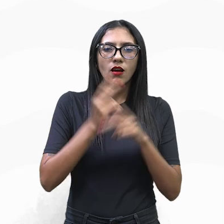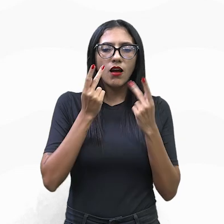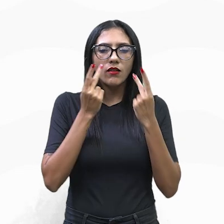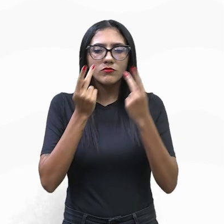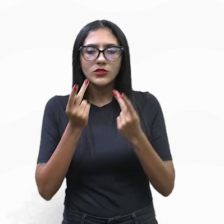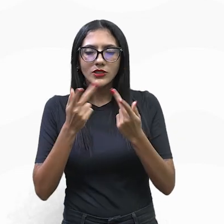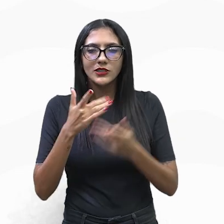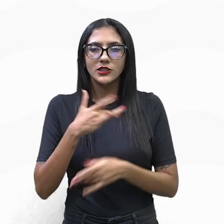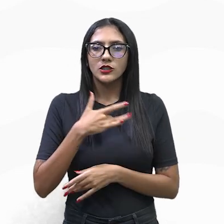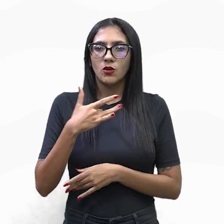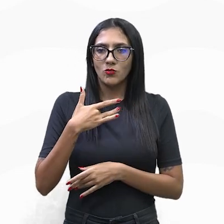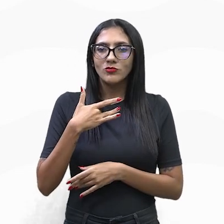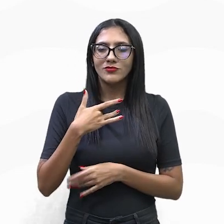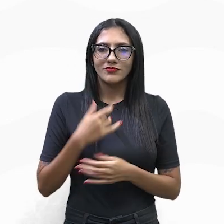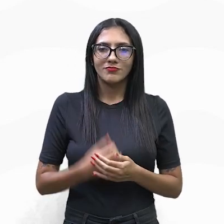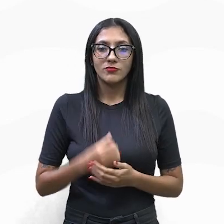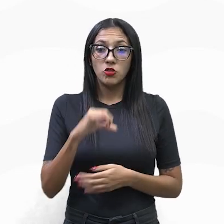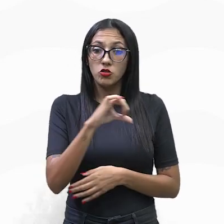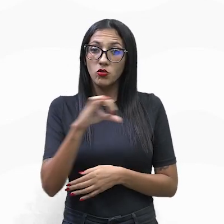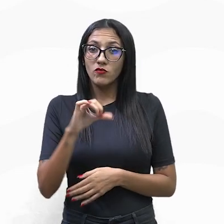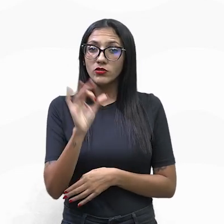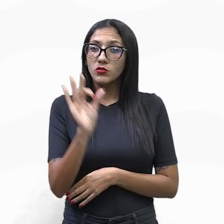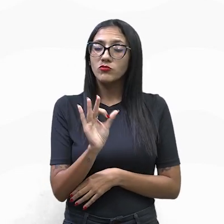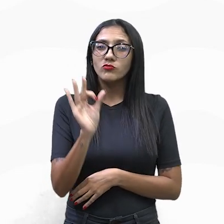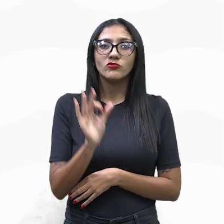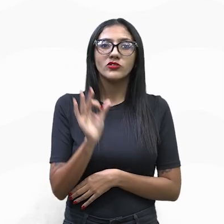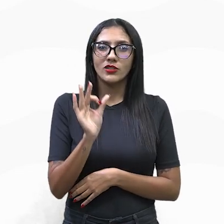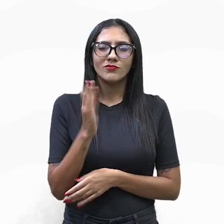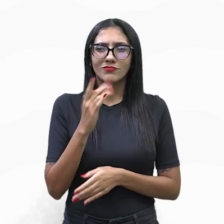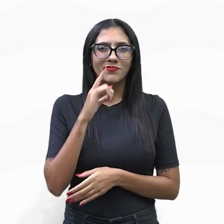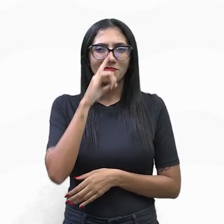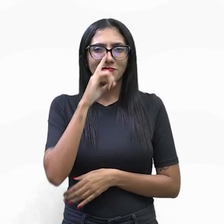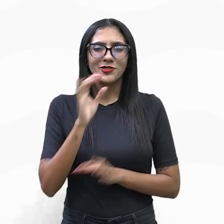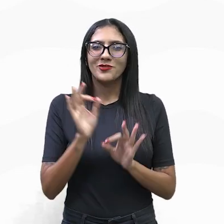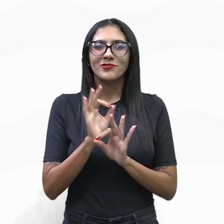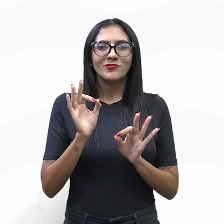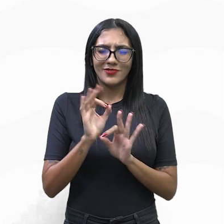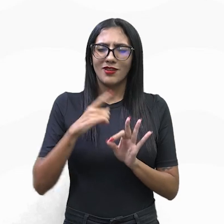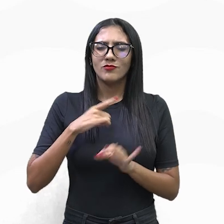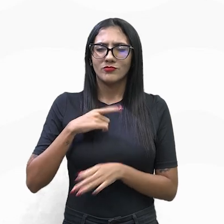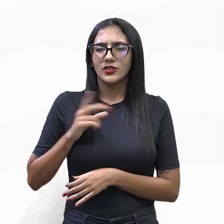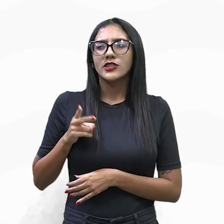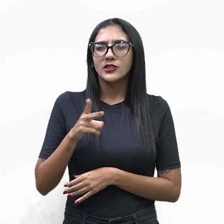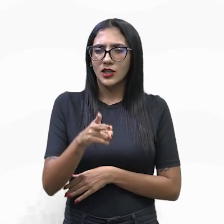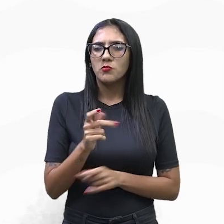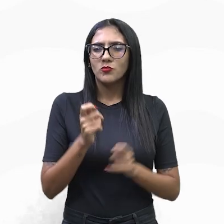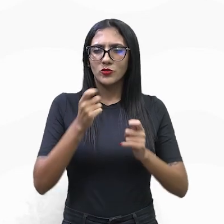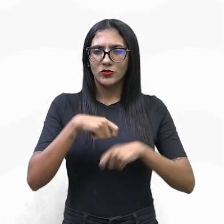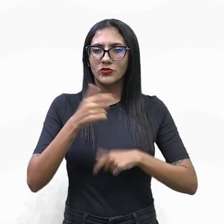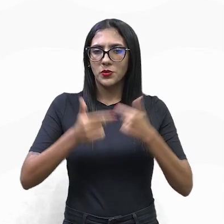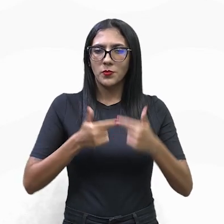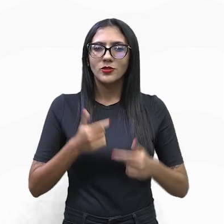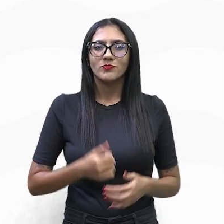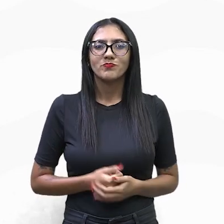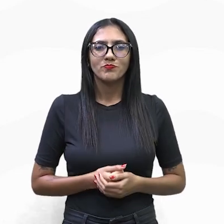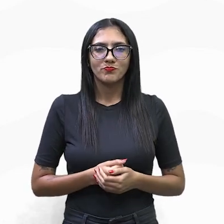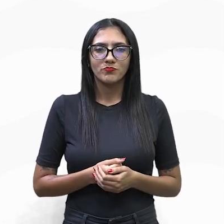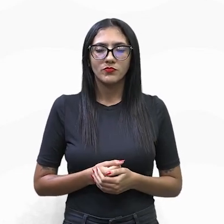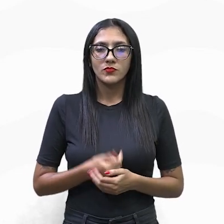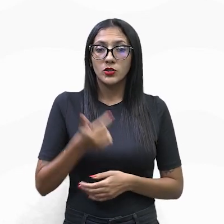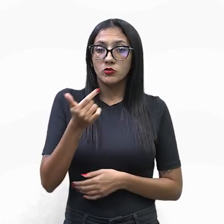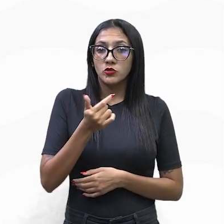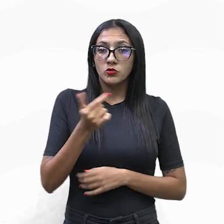só, 99% de risco de não sofrer automação, tá, pessoal? É risco de não sofrer nesse caso, tá bom? Médico